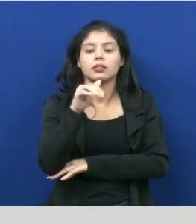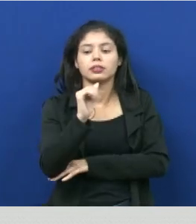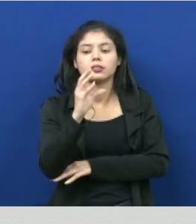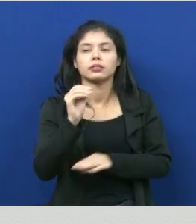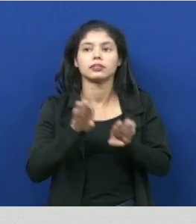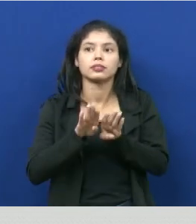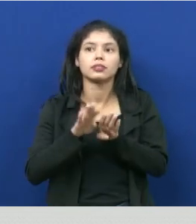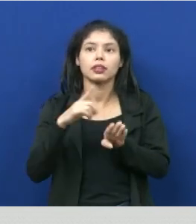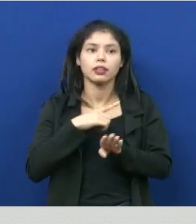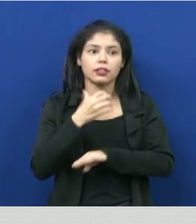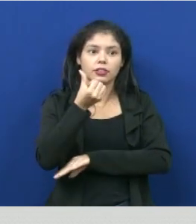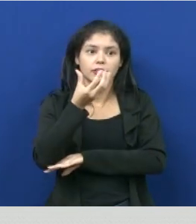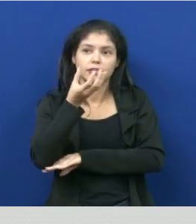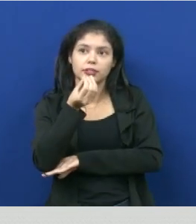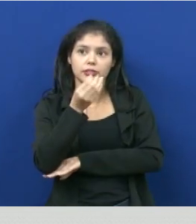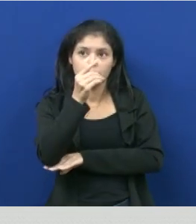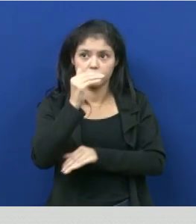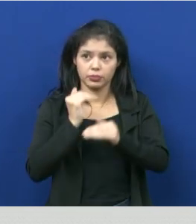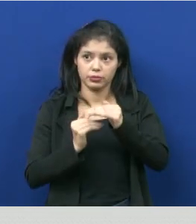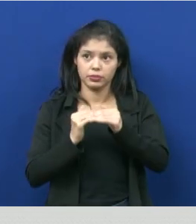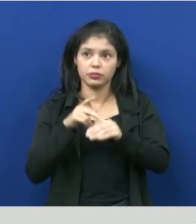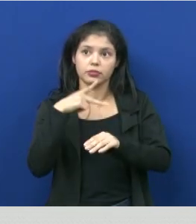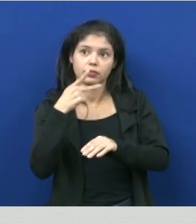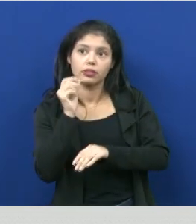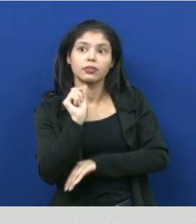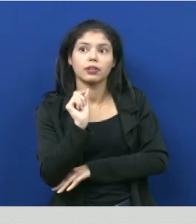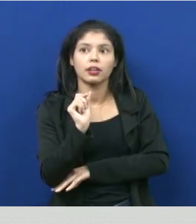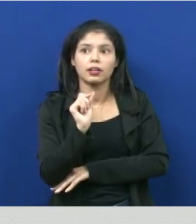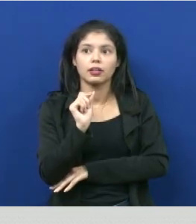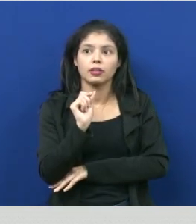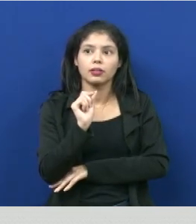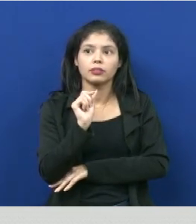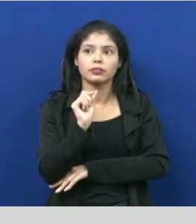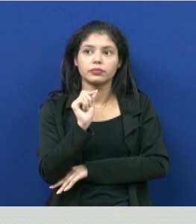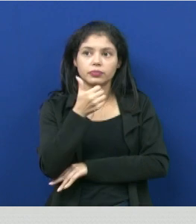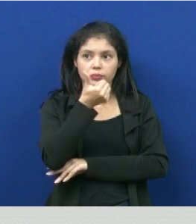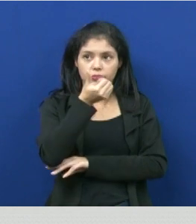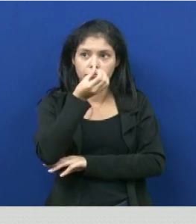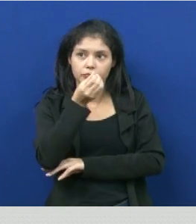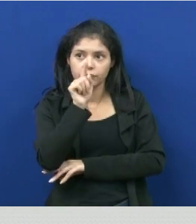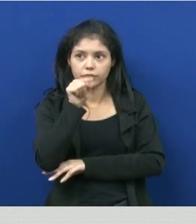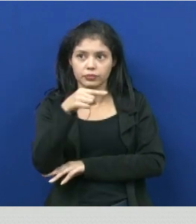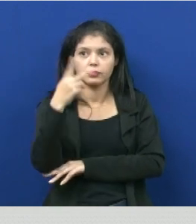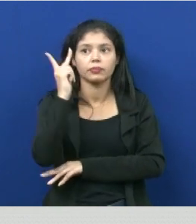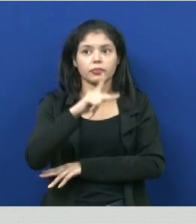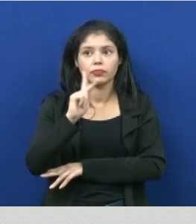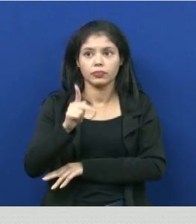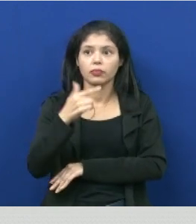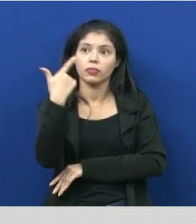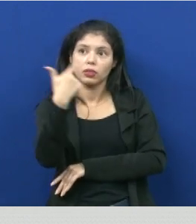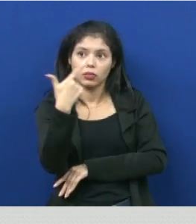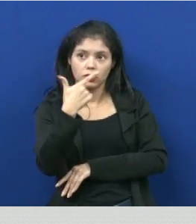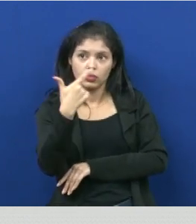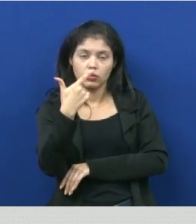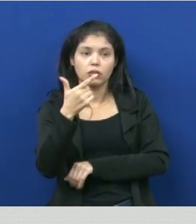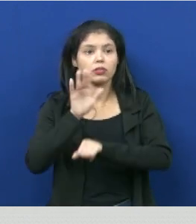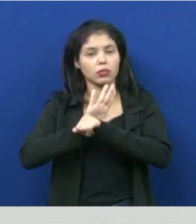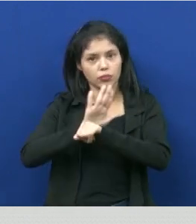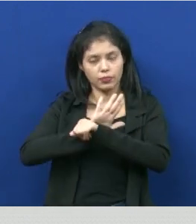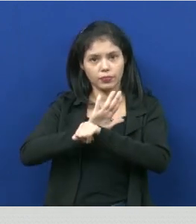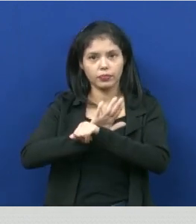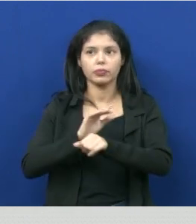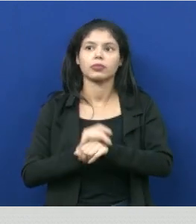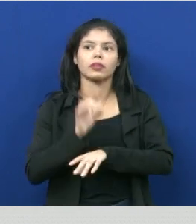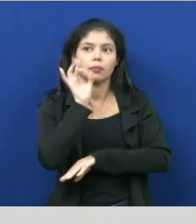é de 16 para 2, significa dizer que nós temos aí 16 professores e 2 auxiliares.